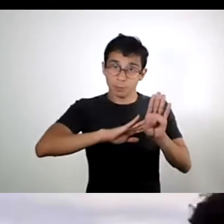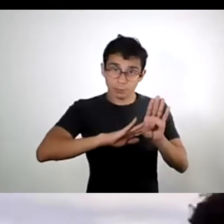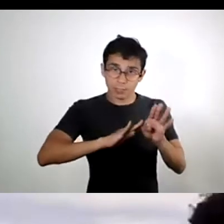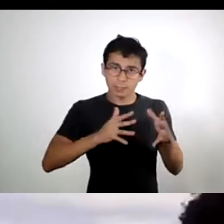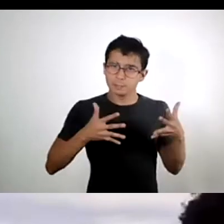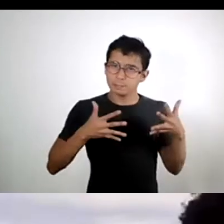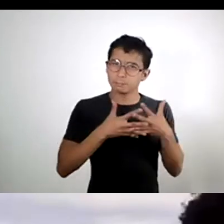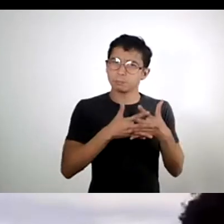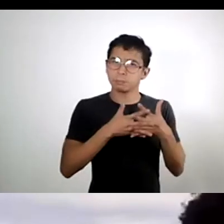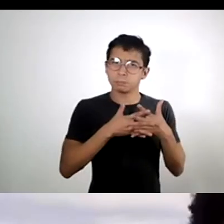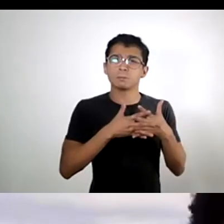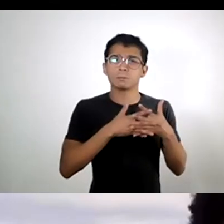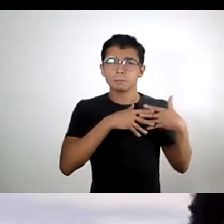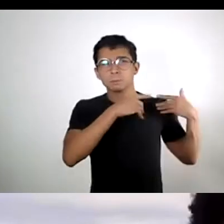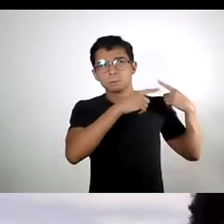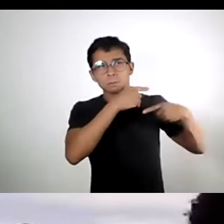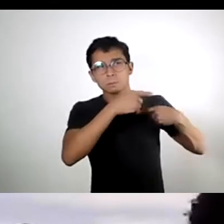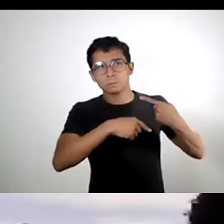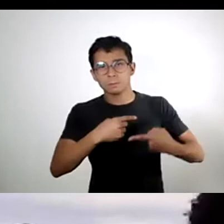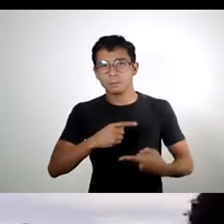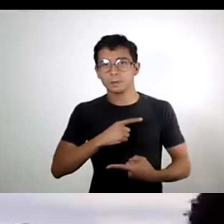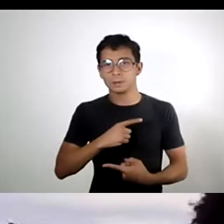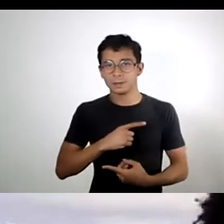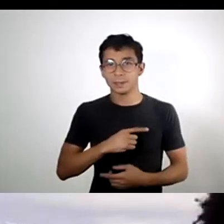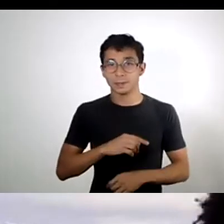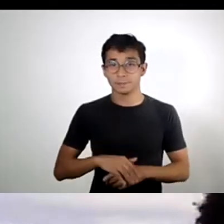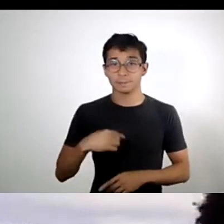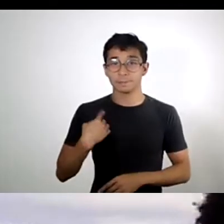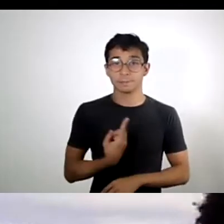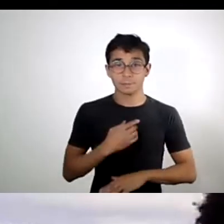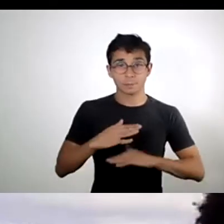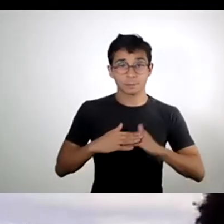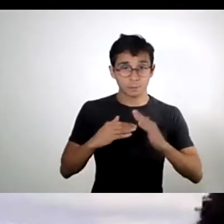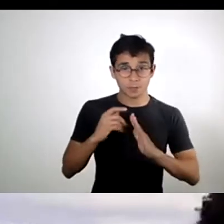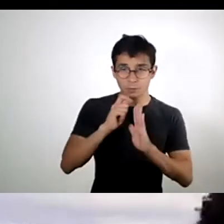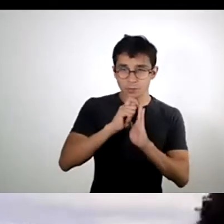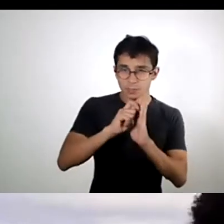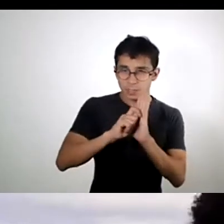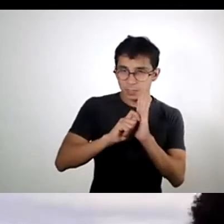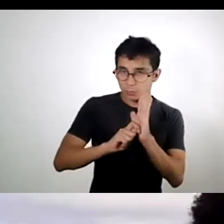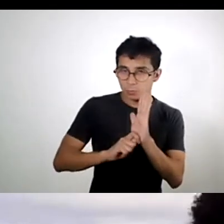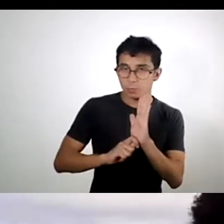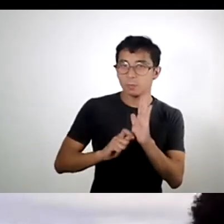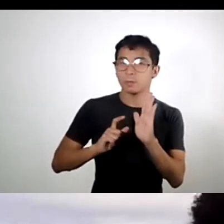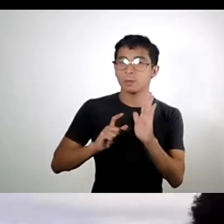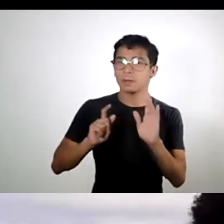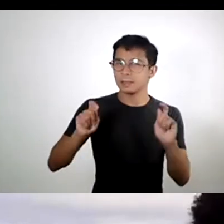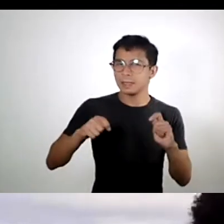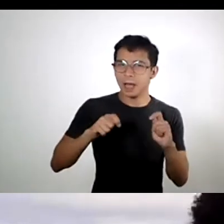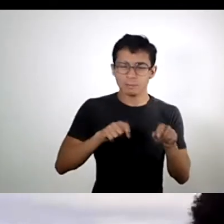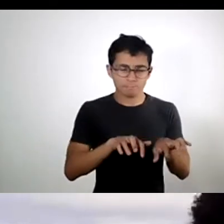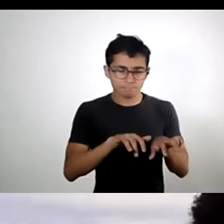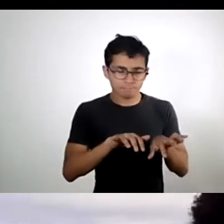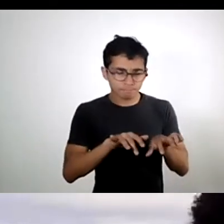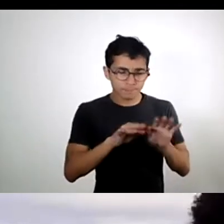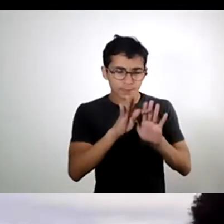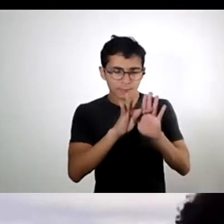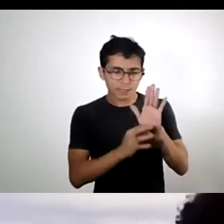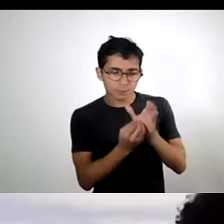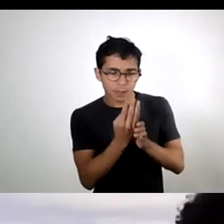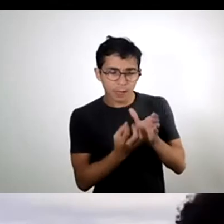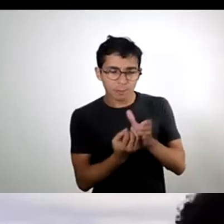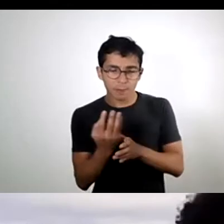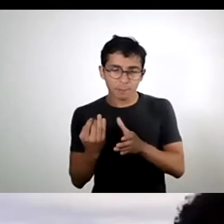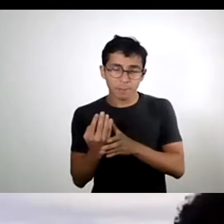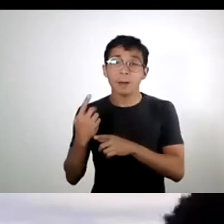que somos escritoras, né, e essa coisa da gente ter a habilidade da escrita também é fruto, nós somos também frutos